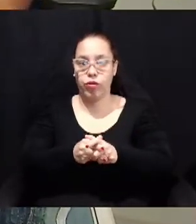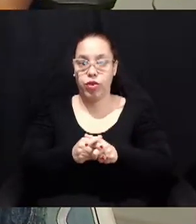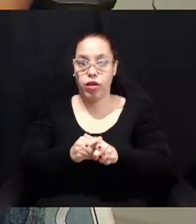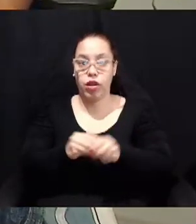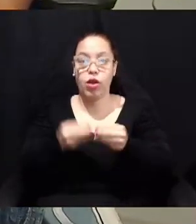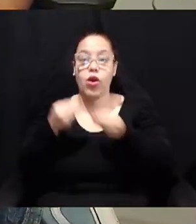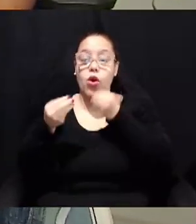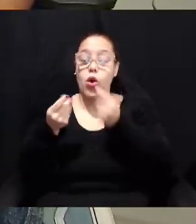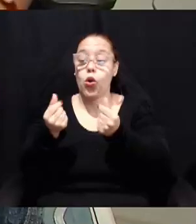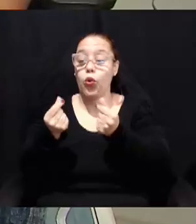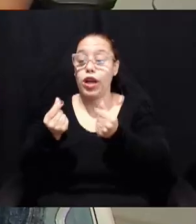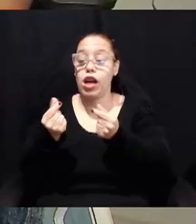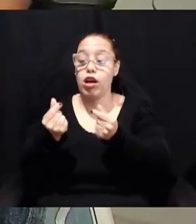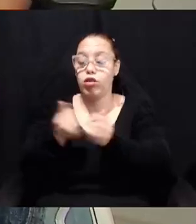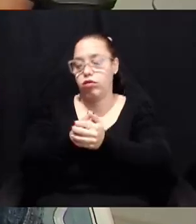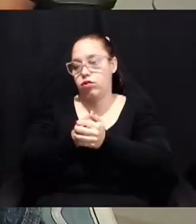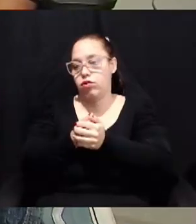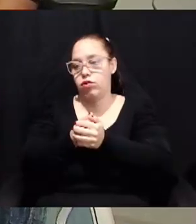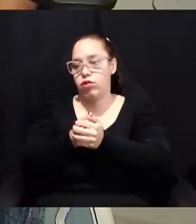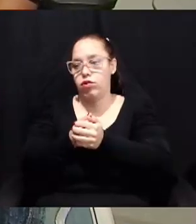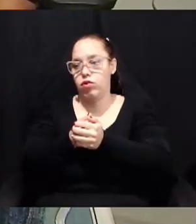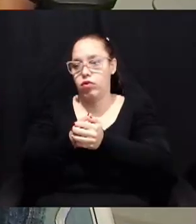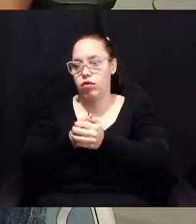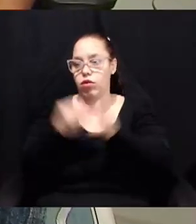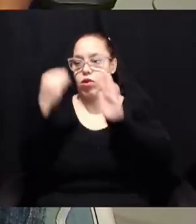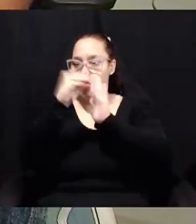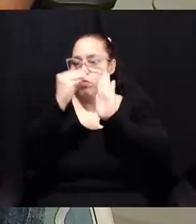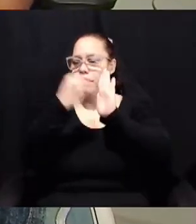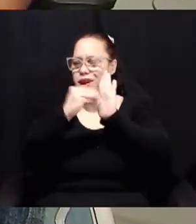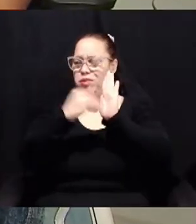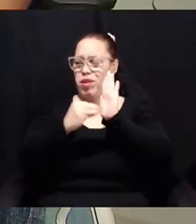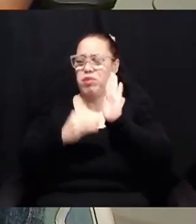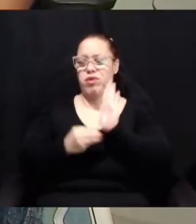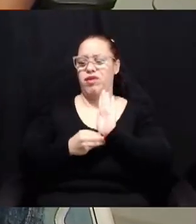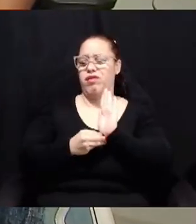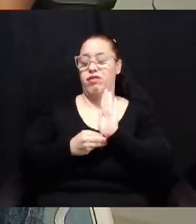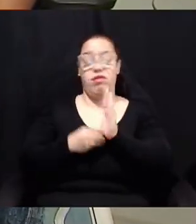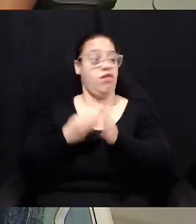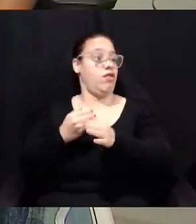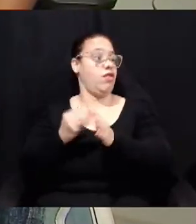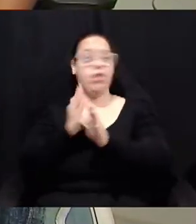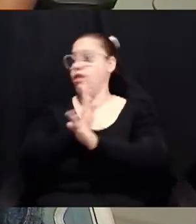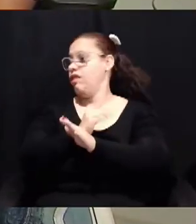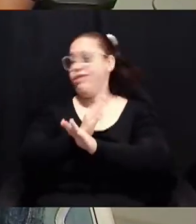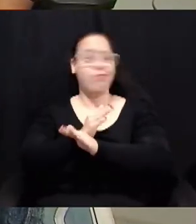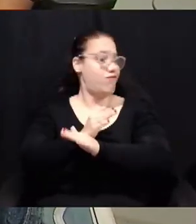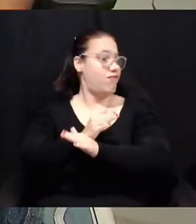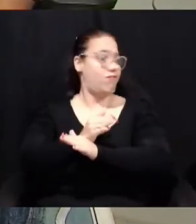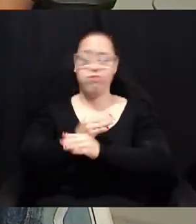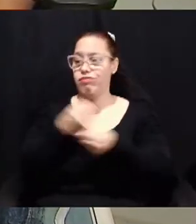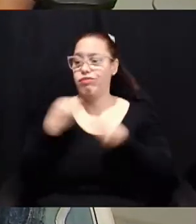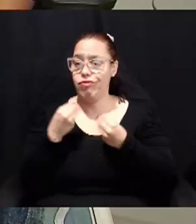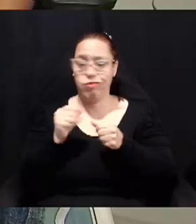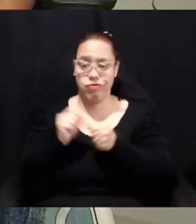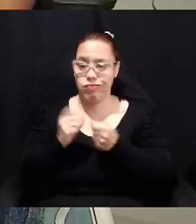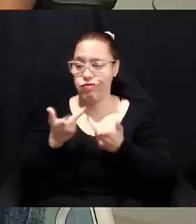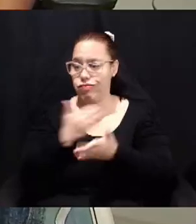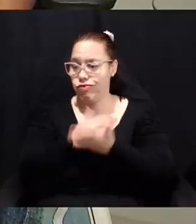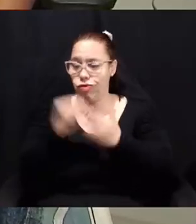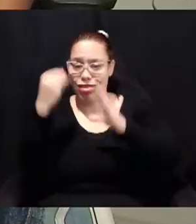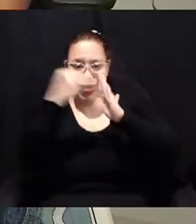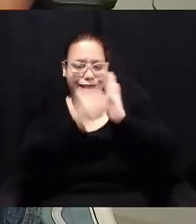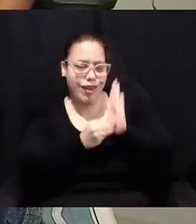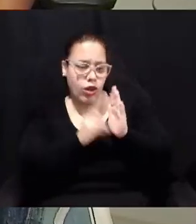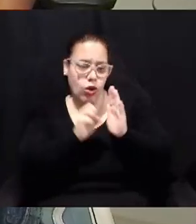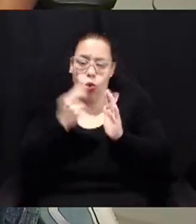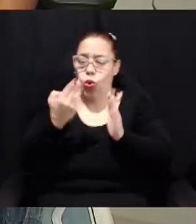dinheiro com webtoon, publicando e tal. E o pessoal fica meio perdido, às vezes, em como faz para começar a publicar, ou como